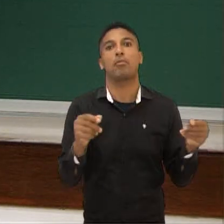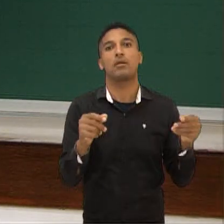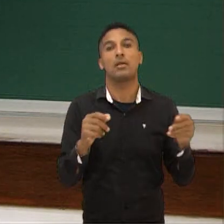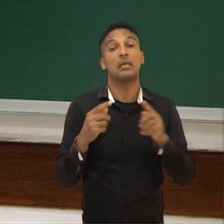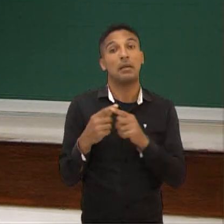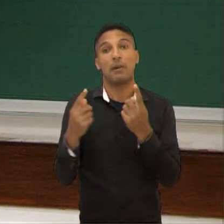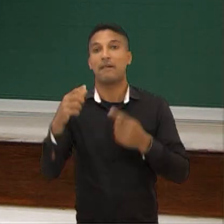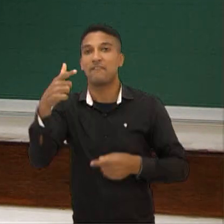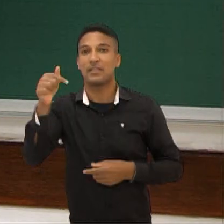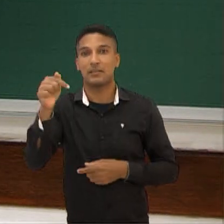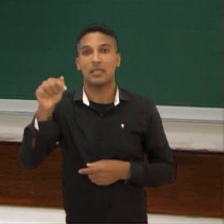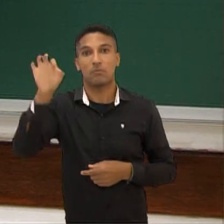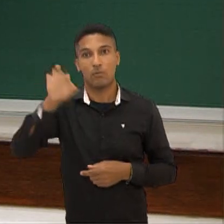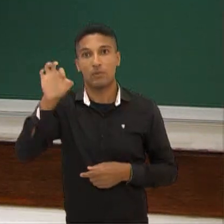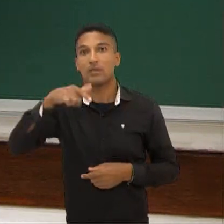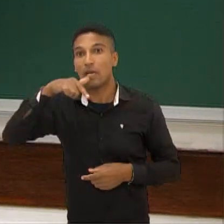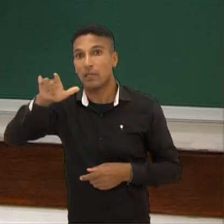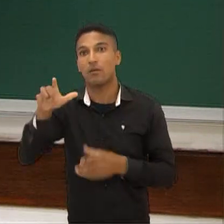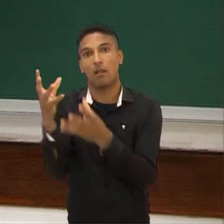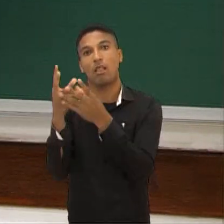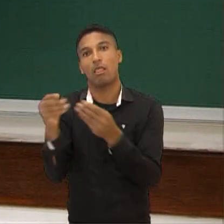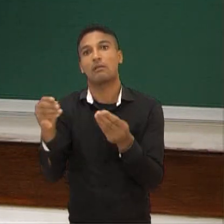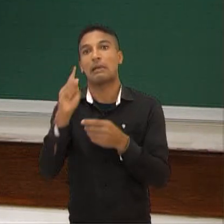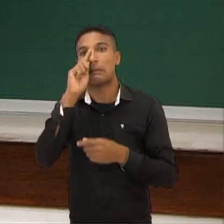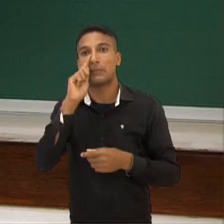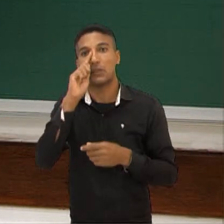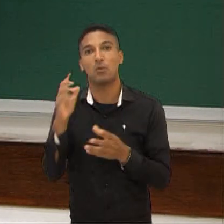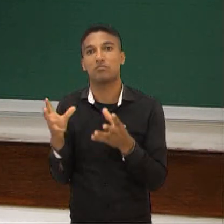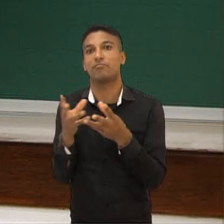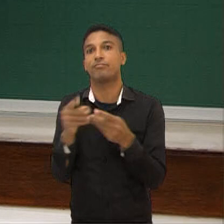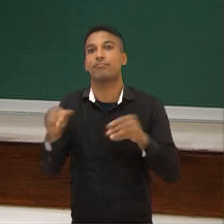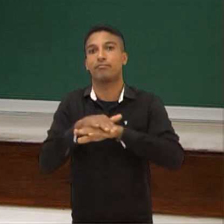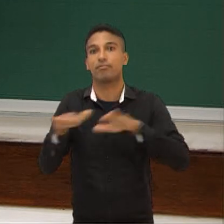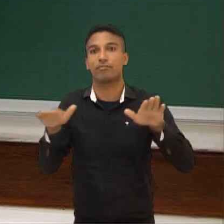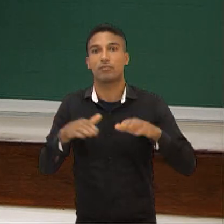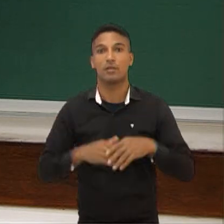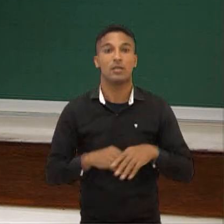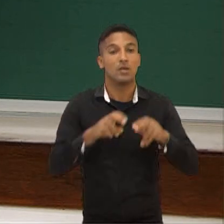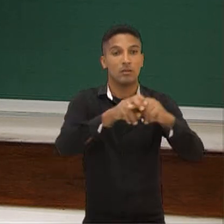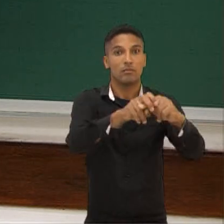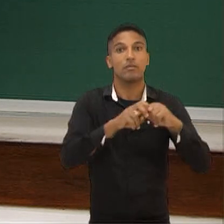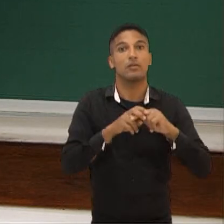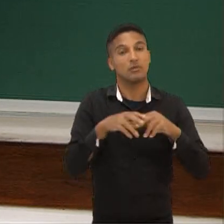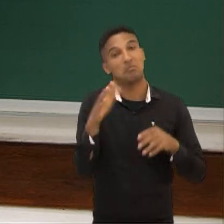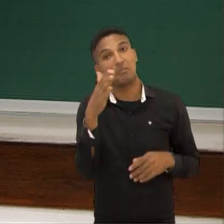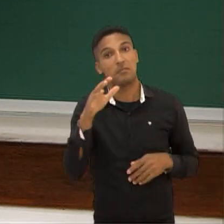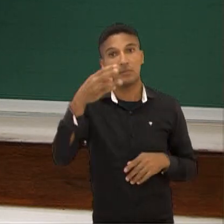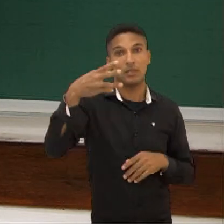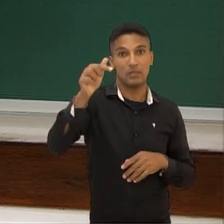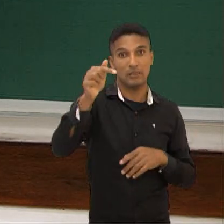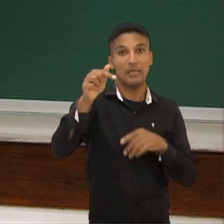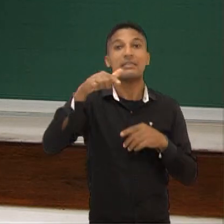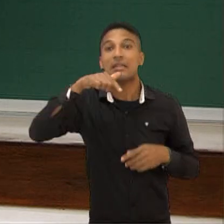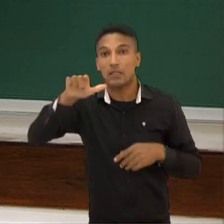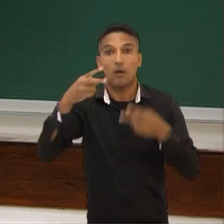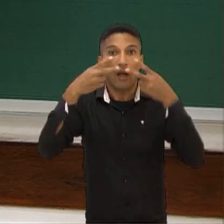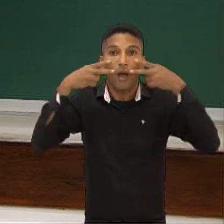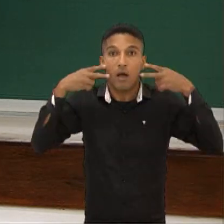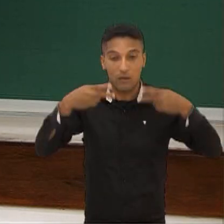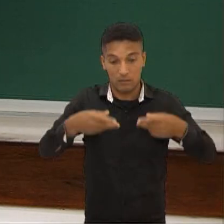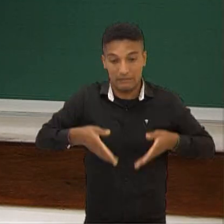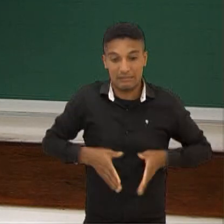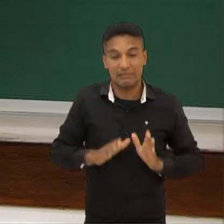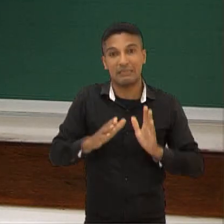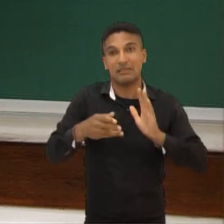em peligro de desaparecer. Então, se calcula que pelo menos 37 línguas nativas já se extinguiram e